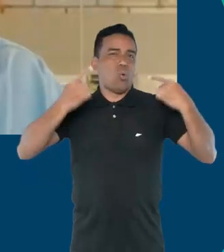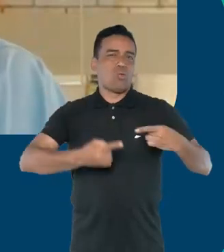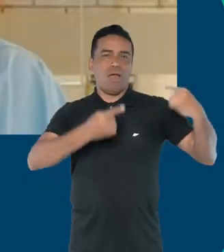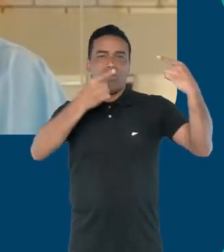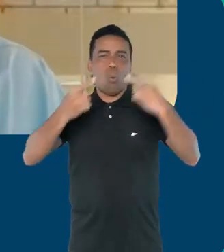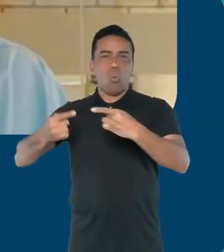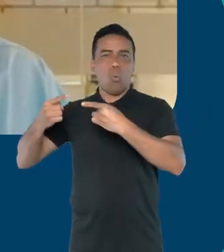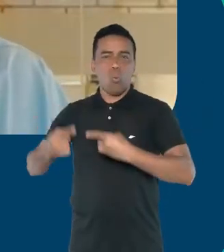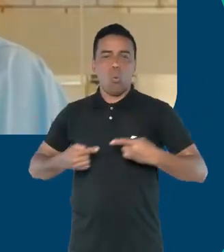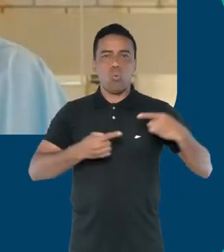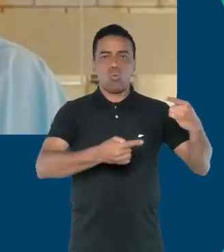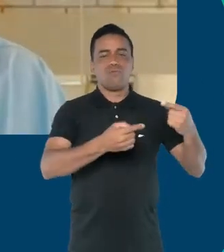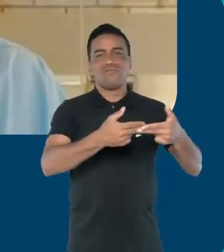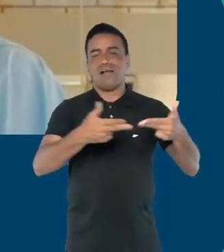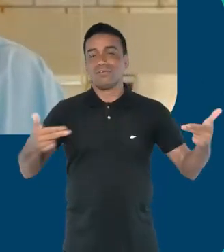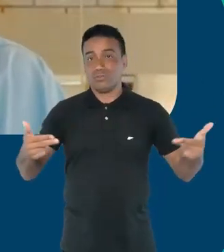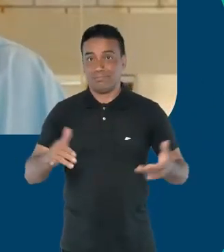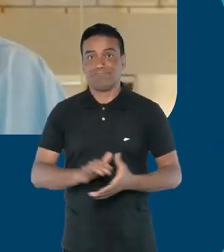contradições, né?